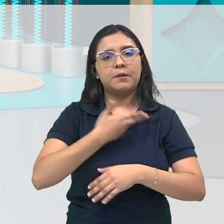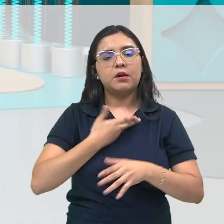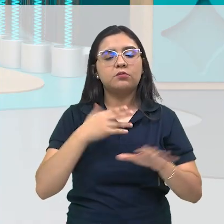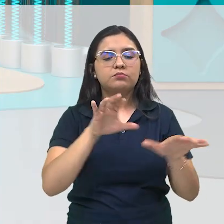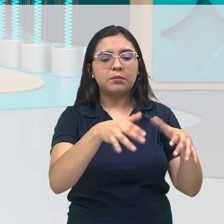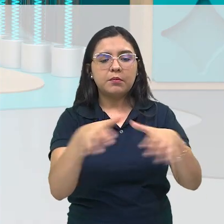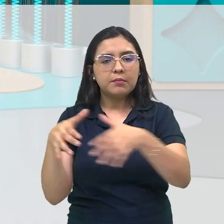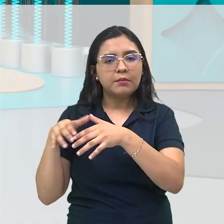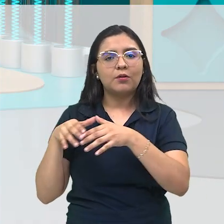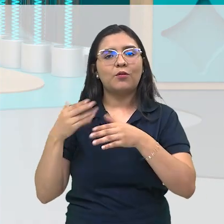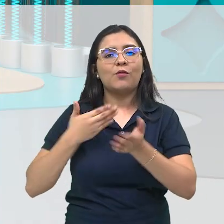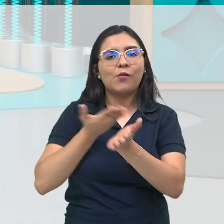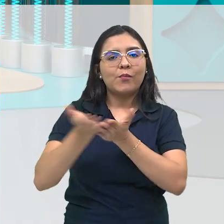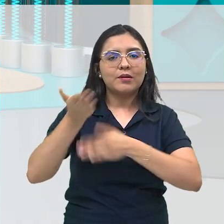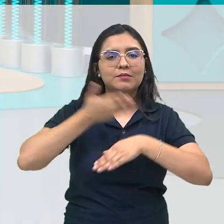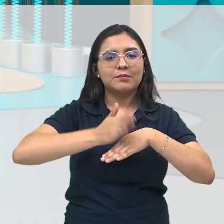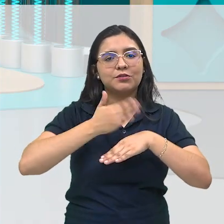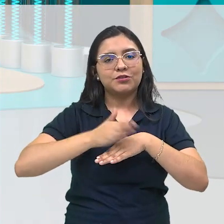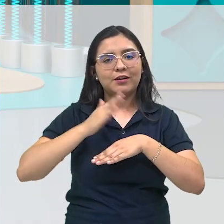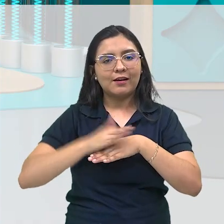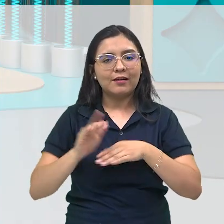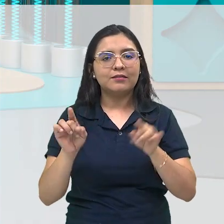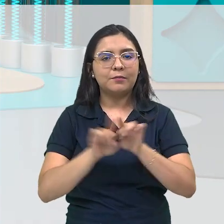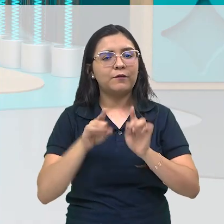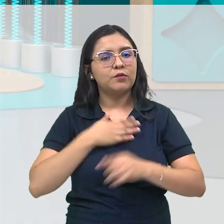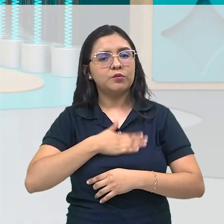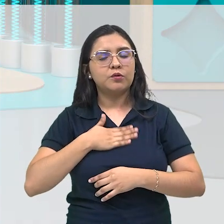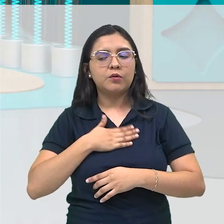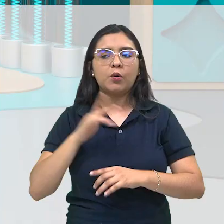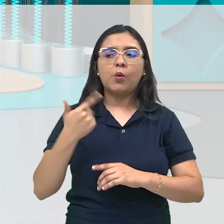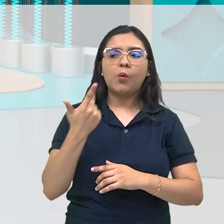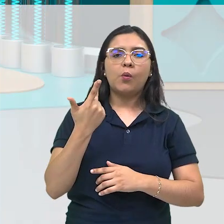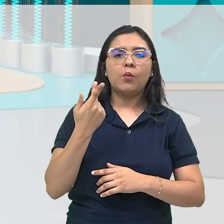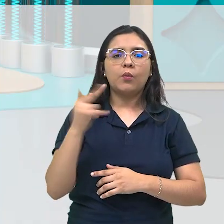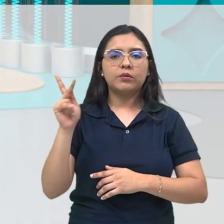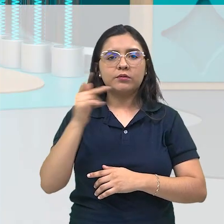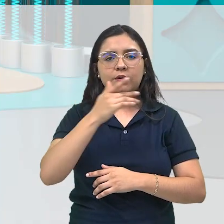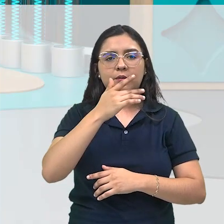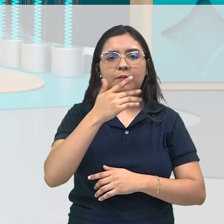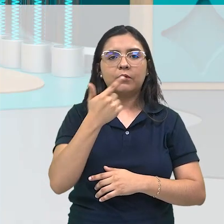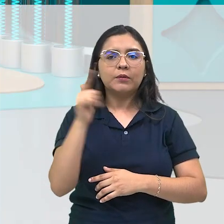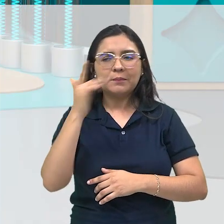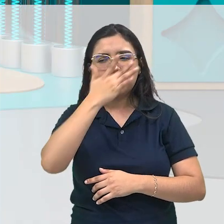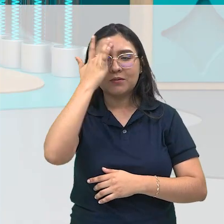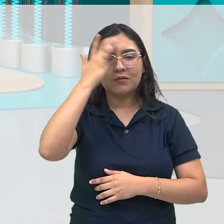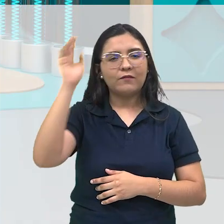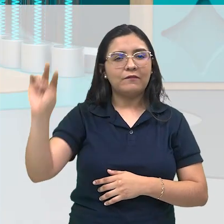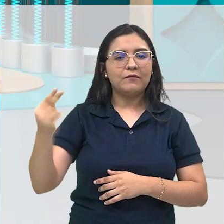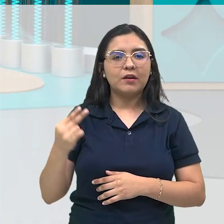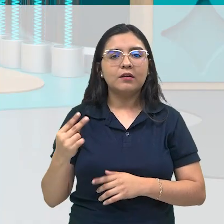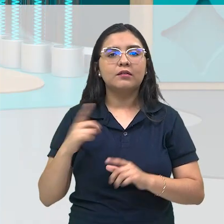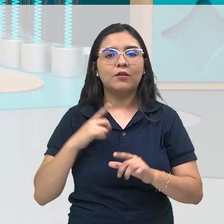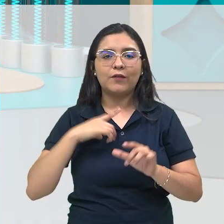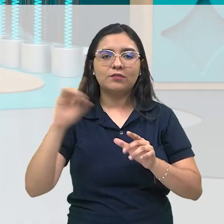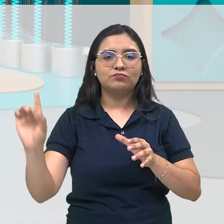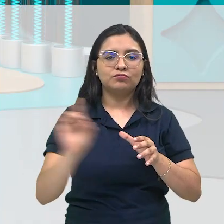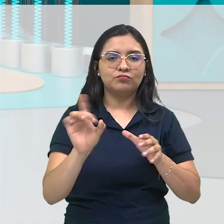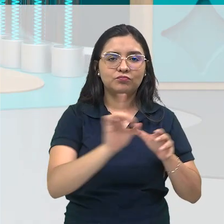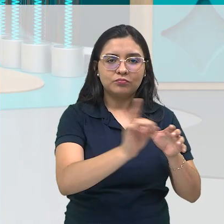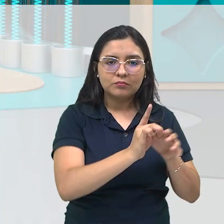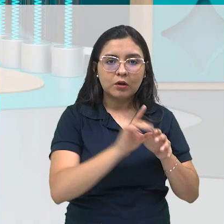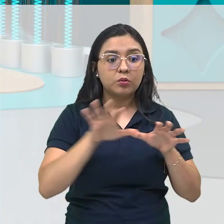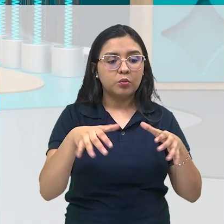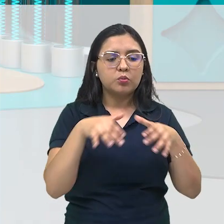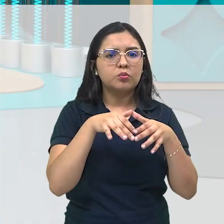praticar, vai tentando, vai criando gosto, aí outras pessoas observam e vão querendo praticar também, aí vai se juntando. Quando tem um